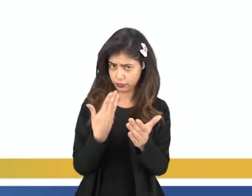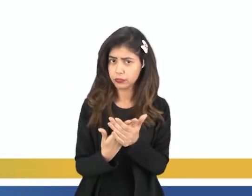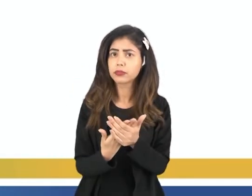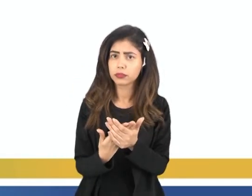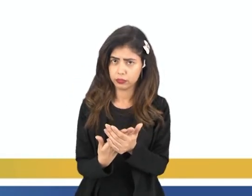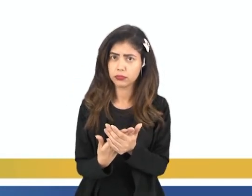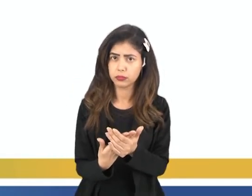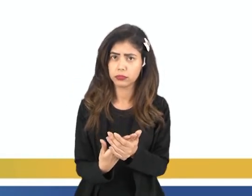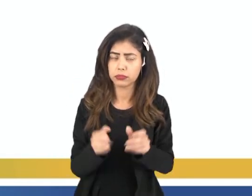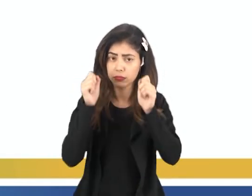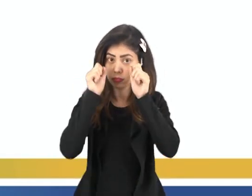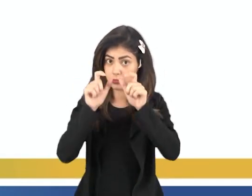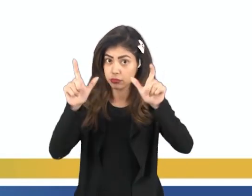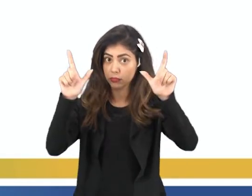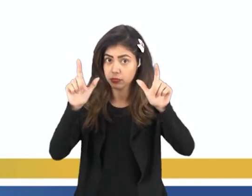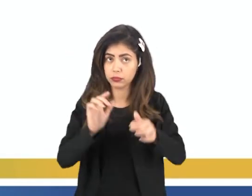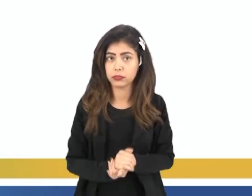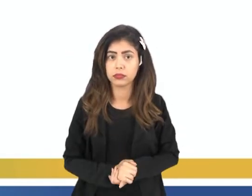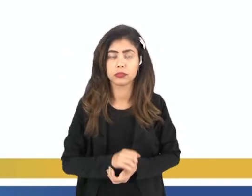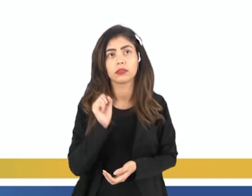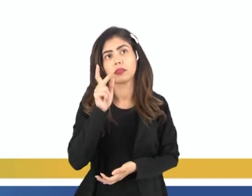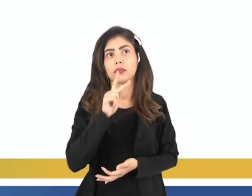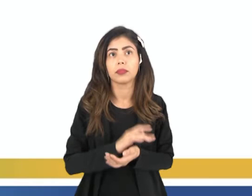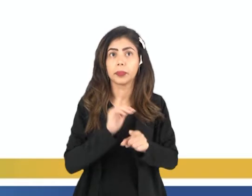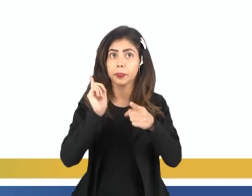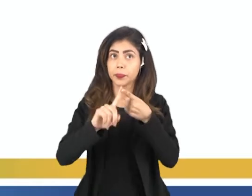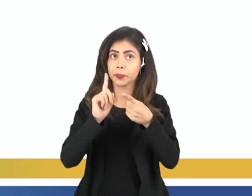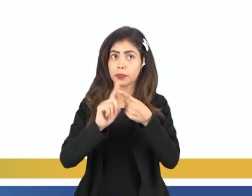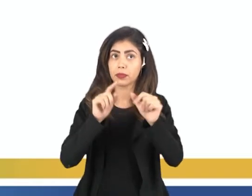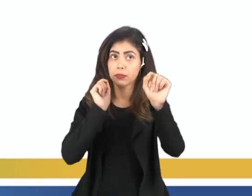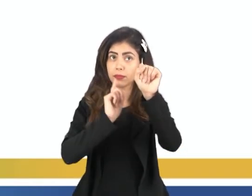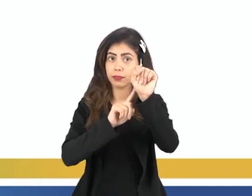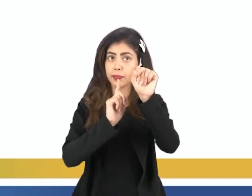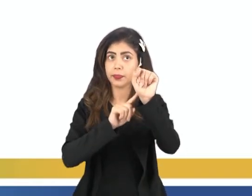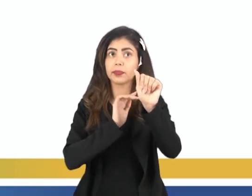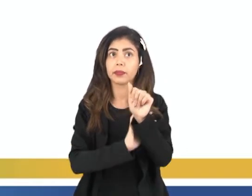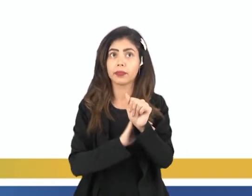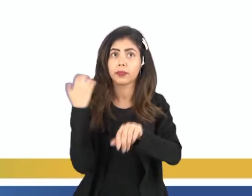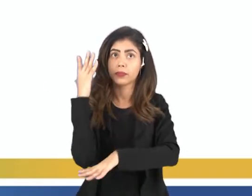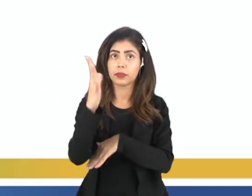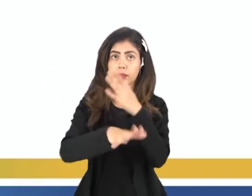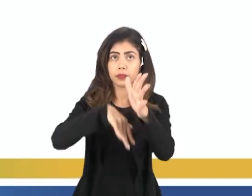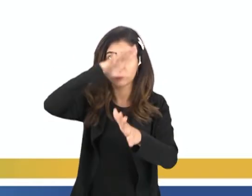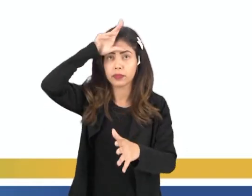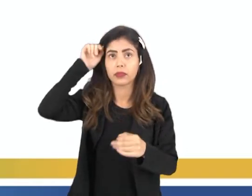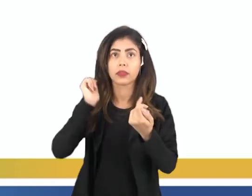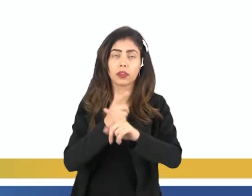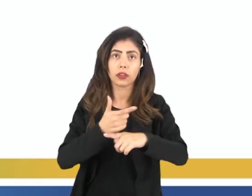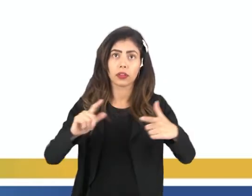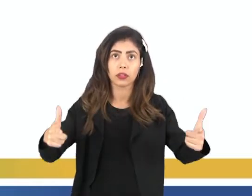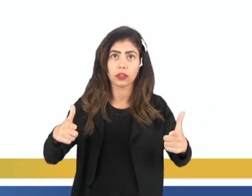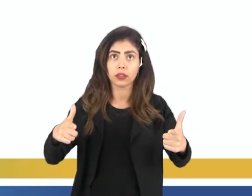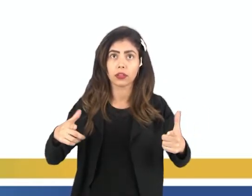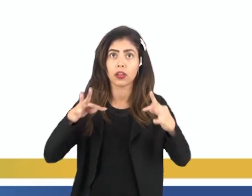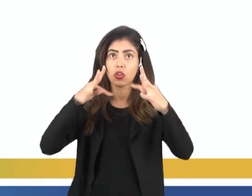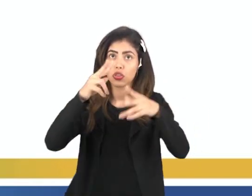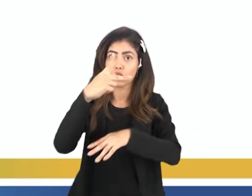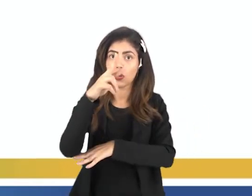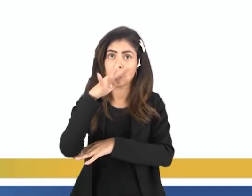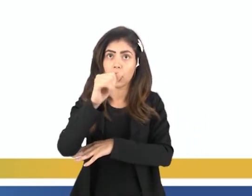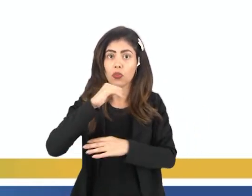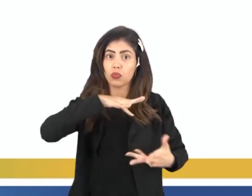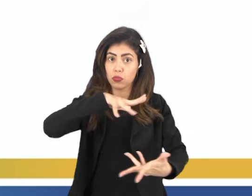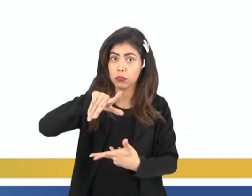minhas observações da aula, tá ok? Letra A floresta amazônica é a maior floresta tropical